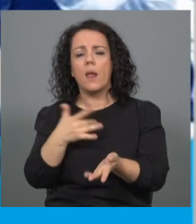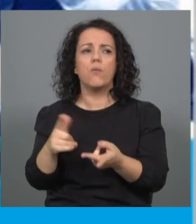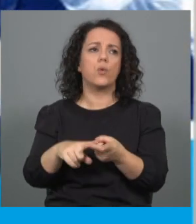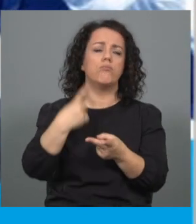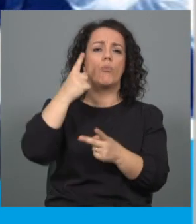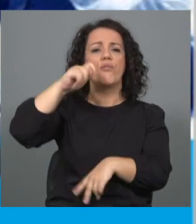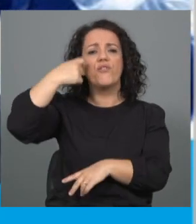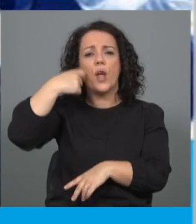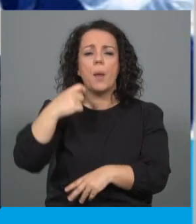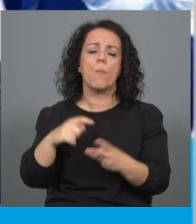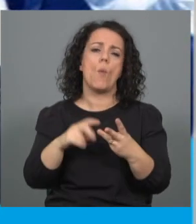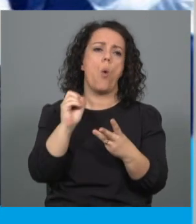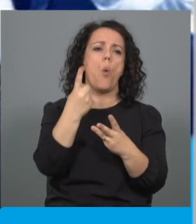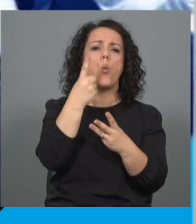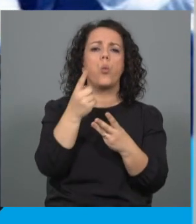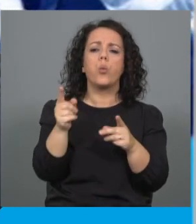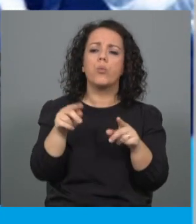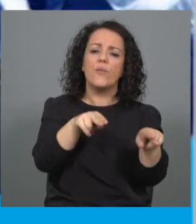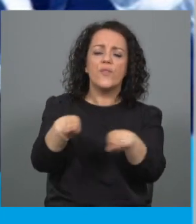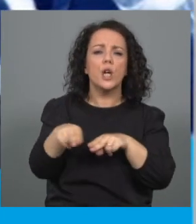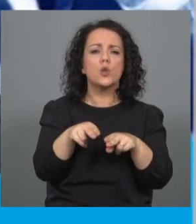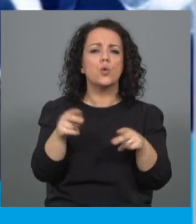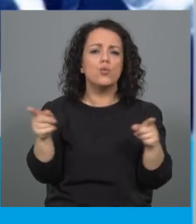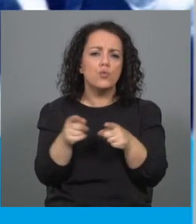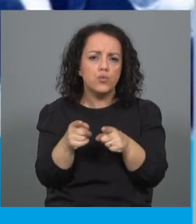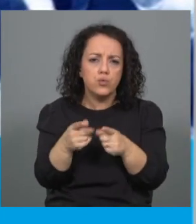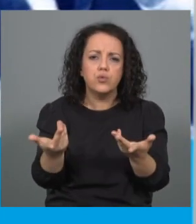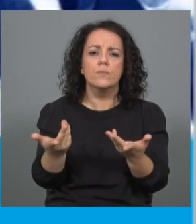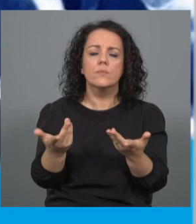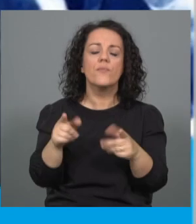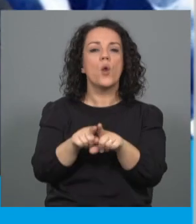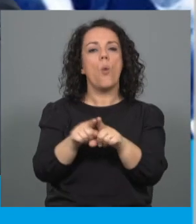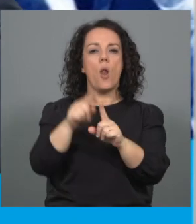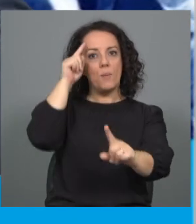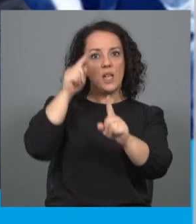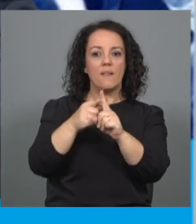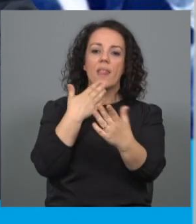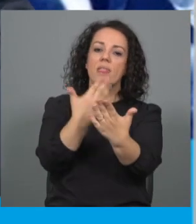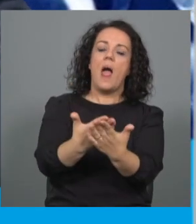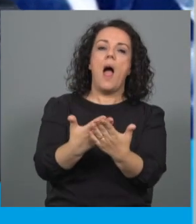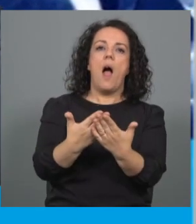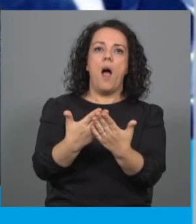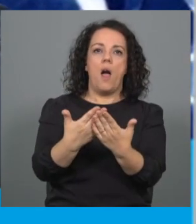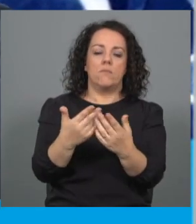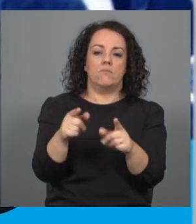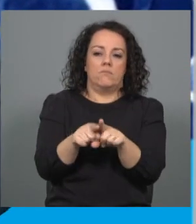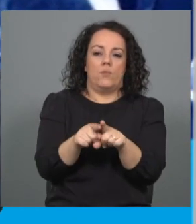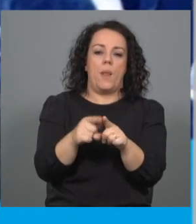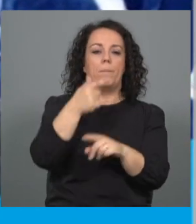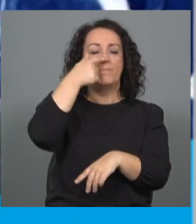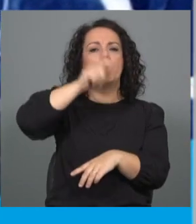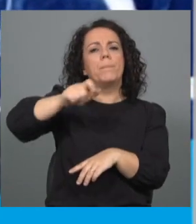um pequeno vídeo. Portanto, para quê? No fundo, temos a certeza que as pessoas não são capazes de levar isto